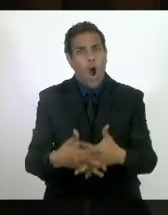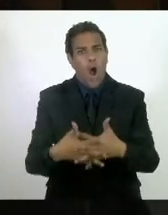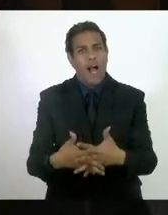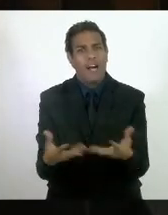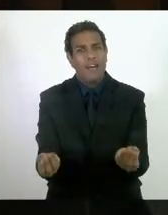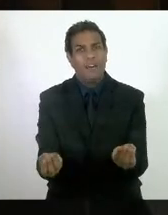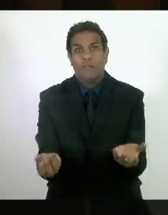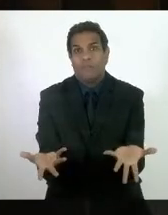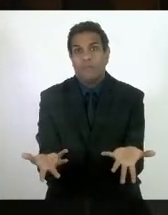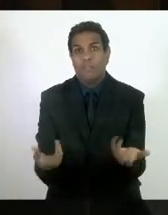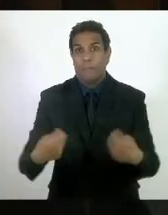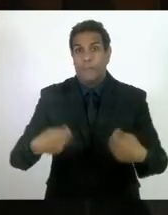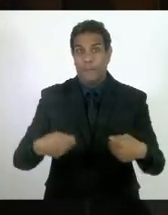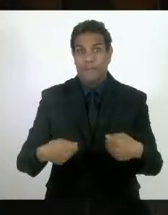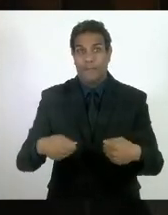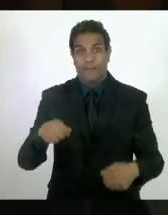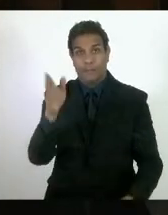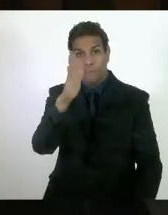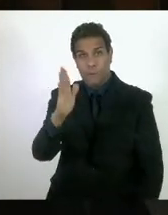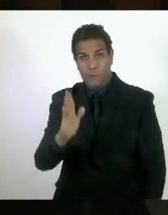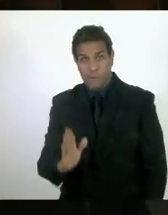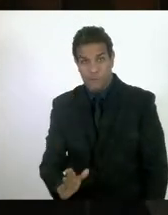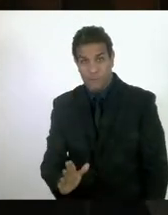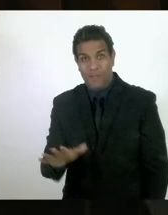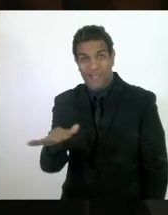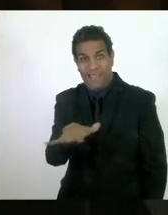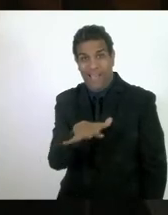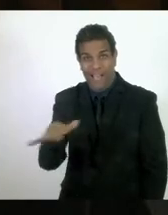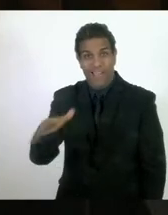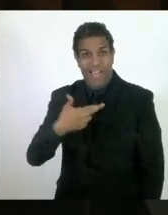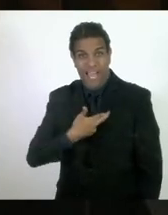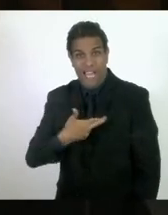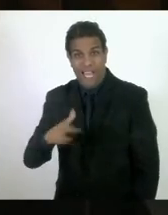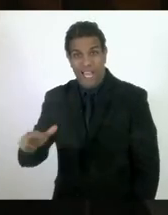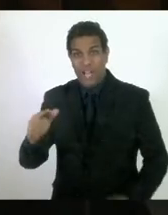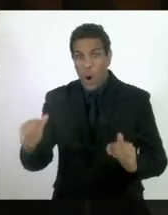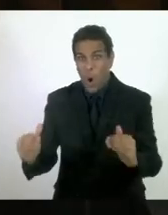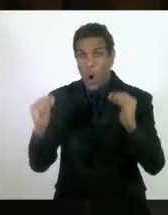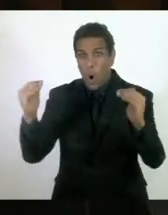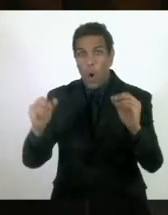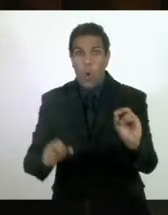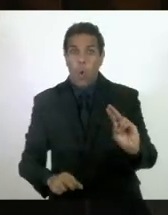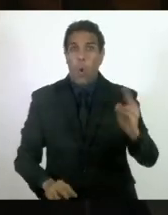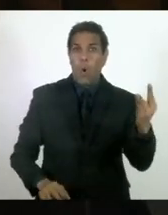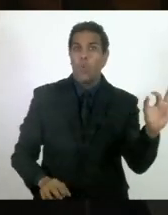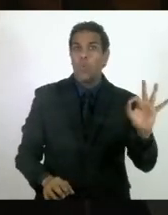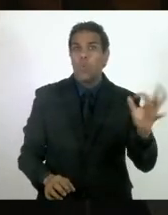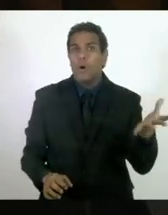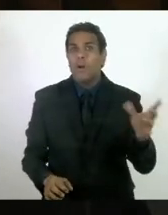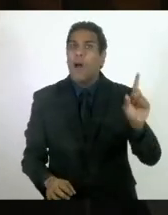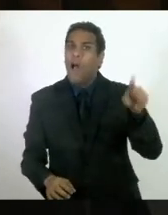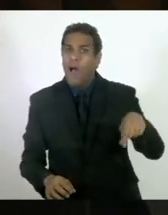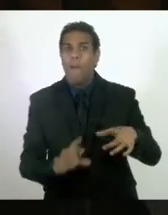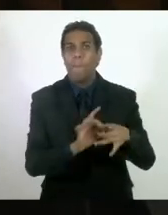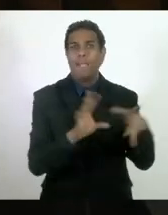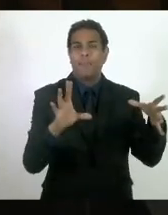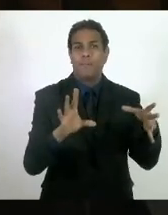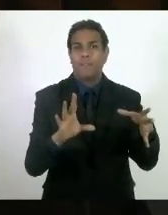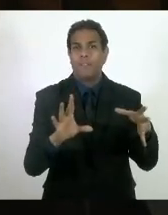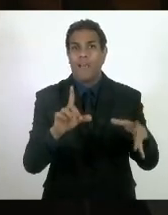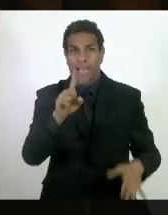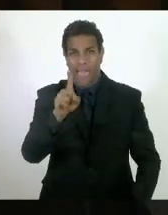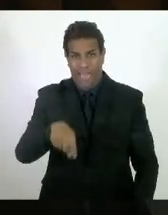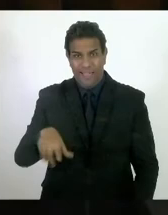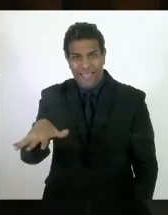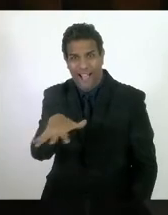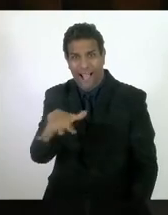se você tem que decidir se o Brasil eu matei o Cras ia e não ué uma democracia se eu